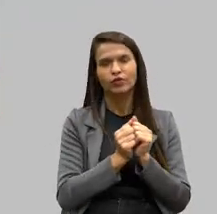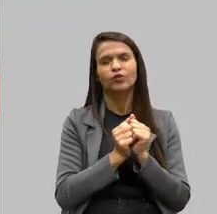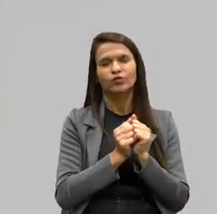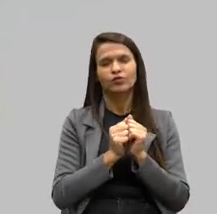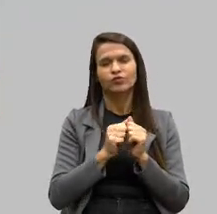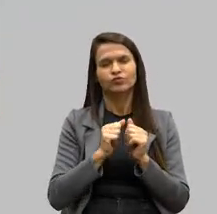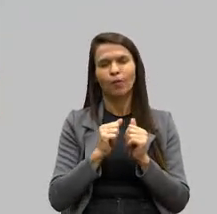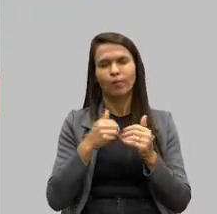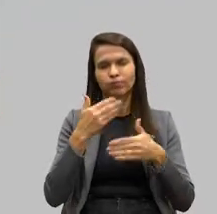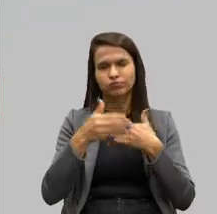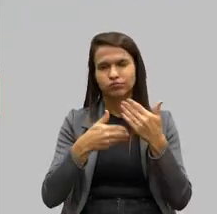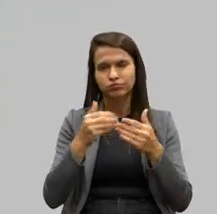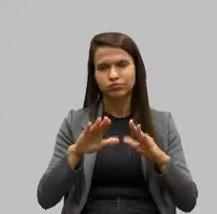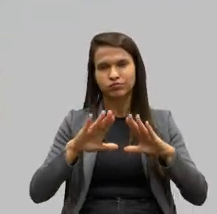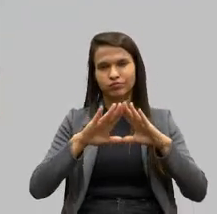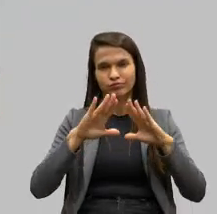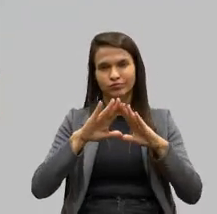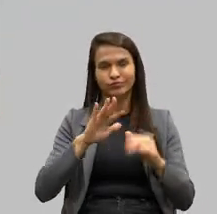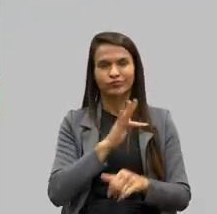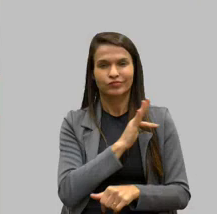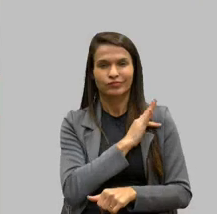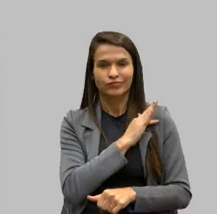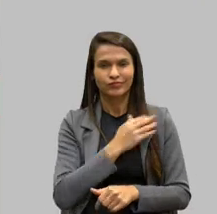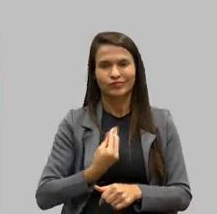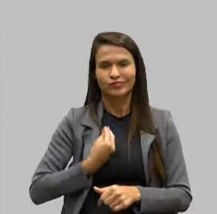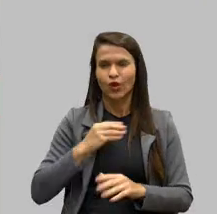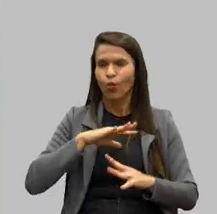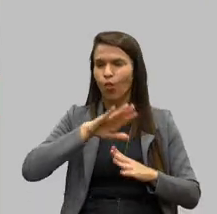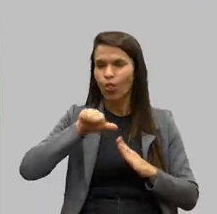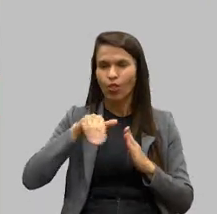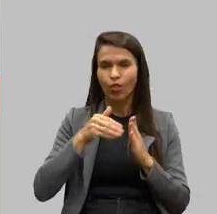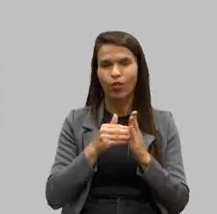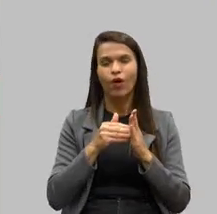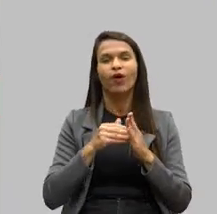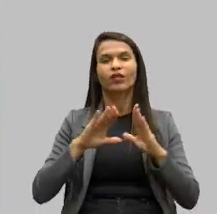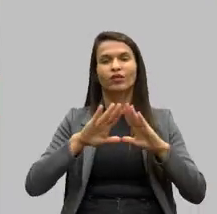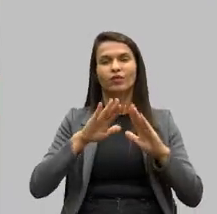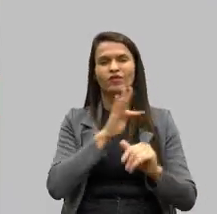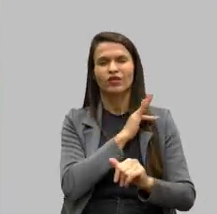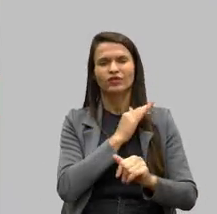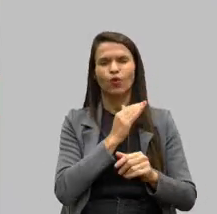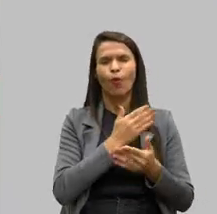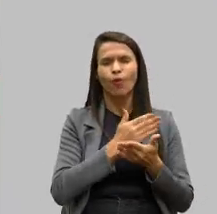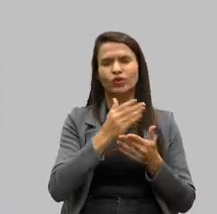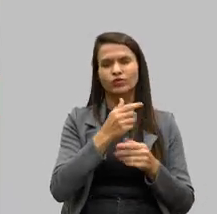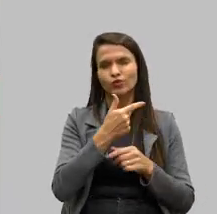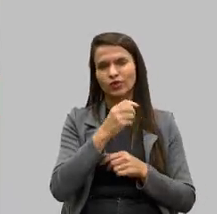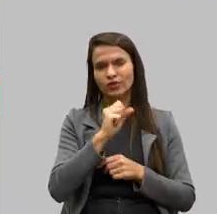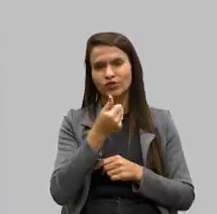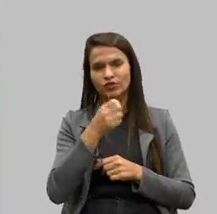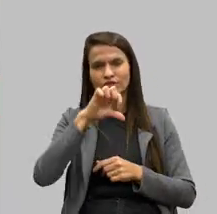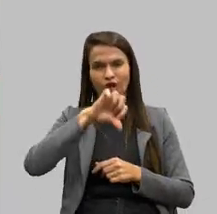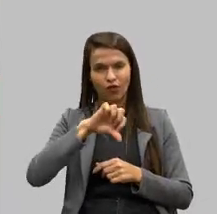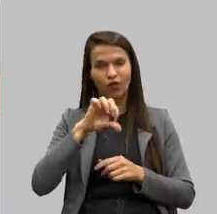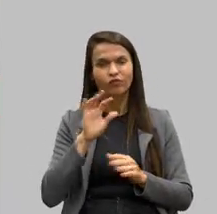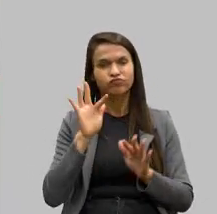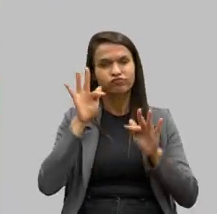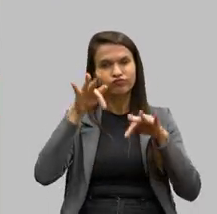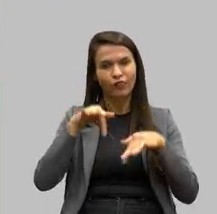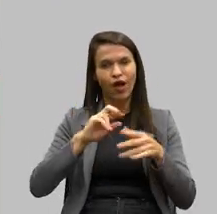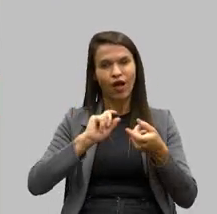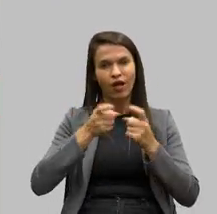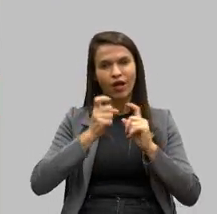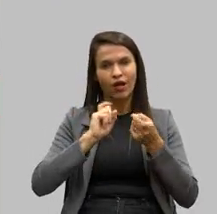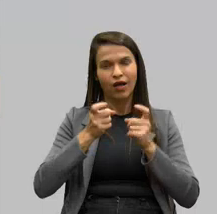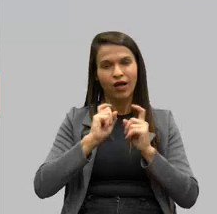Assembleia Fiscaliza. O Sindicute está presente em todos os Assembleias Fiscaliza desde o ano de 2019. E, cumprida a finalidade da reunião, a